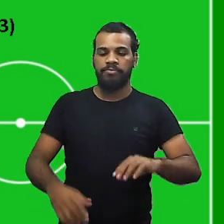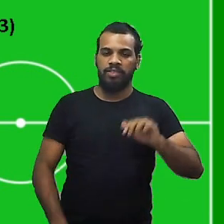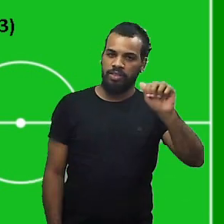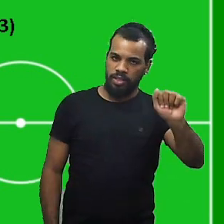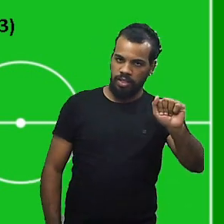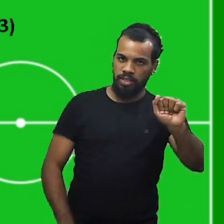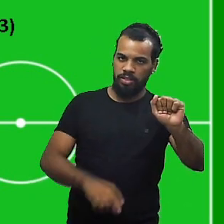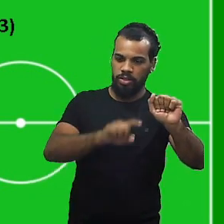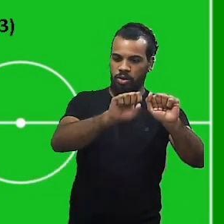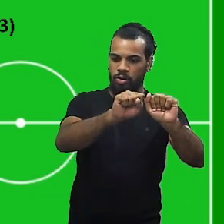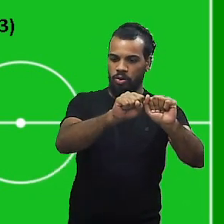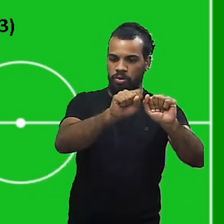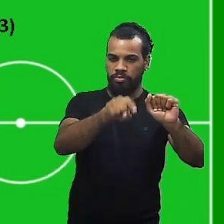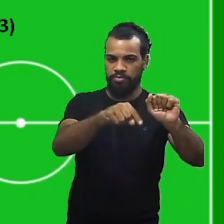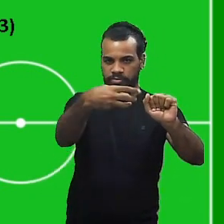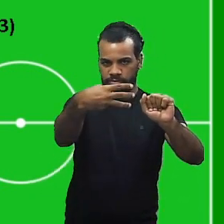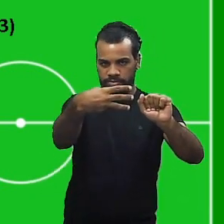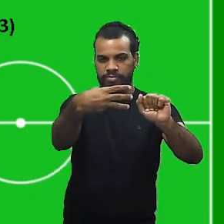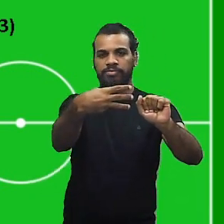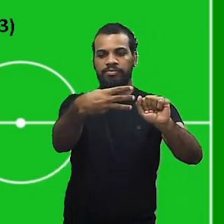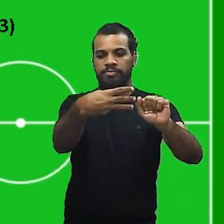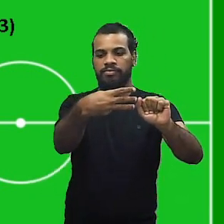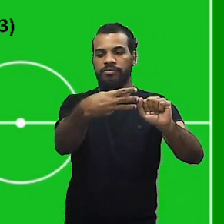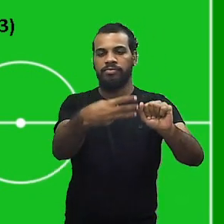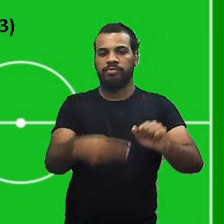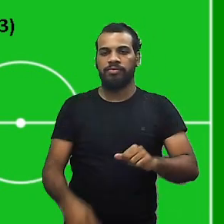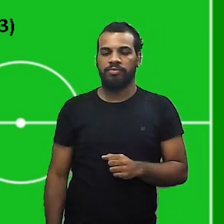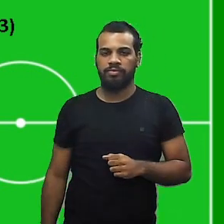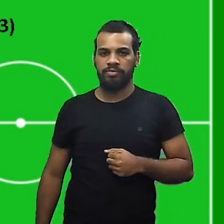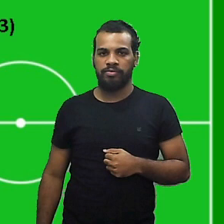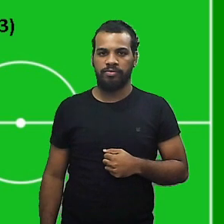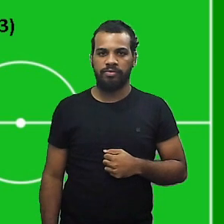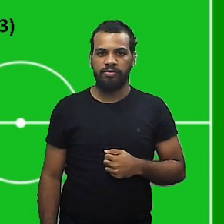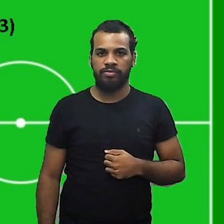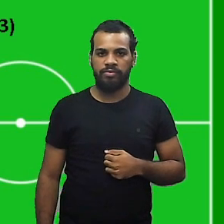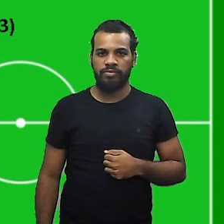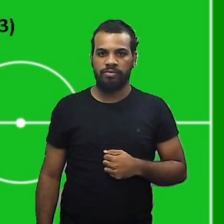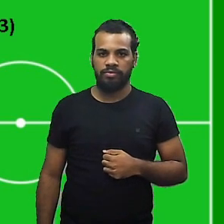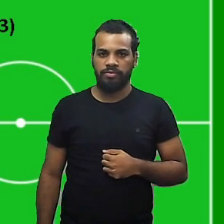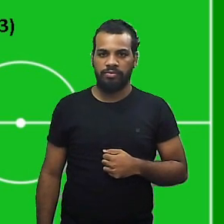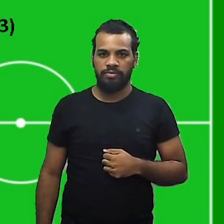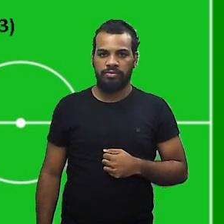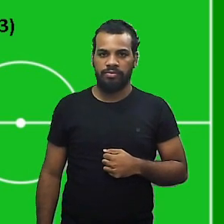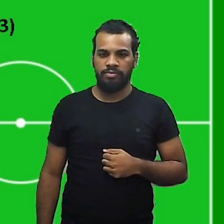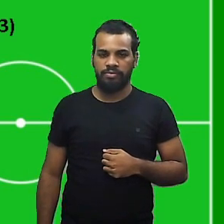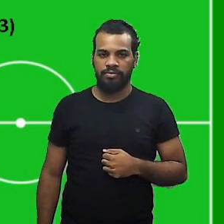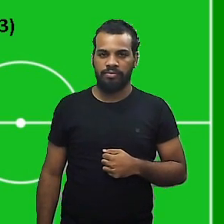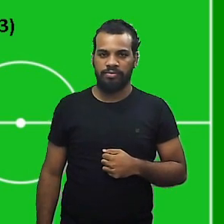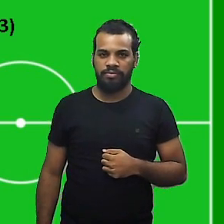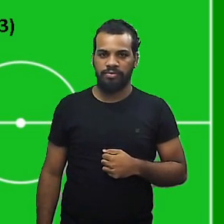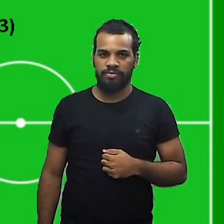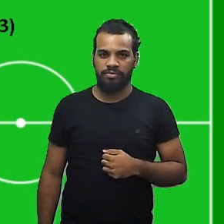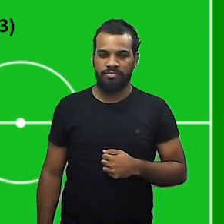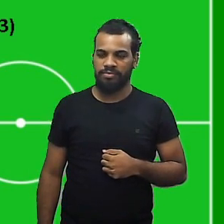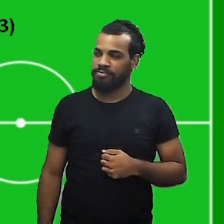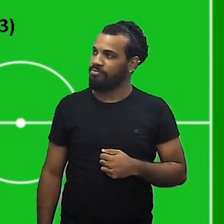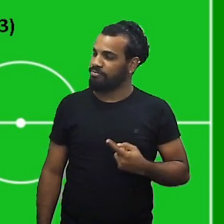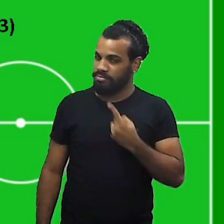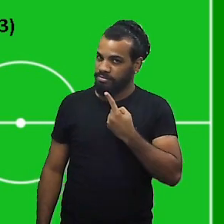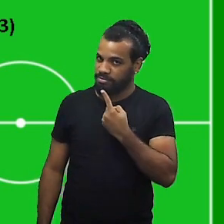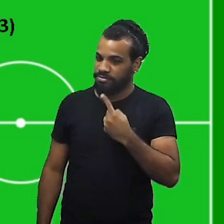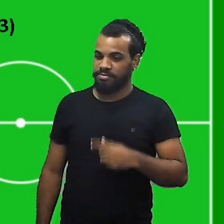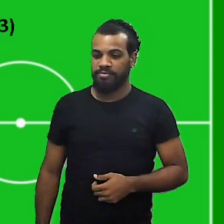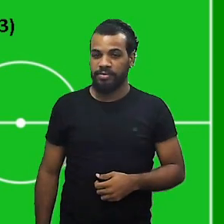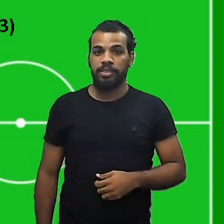ponto A com coordenadas 8 e 3, olha, o ponto A com coordenadas 8 e 3 e